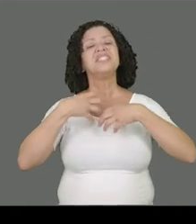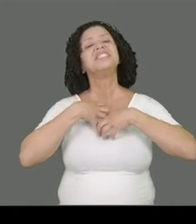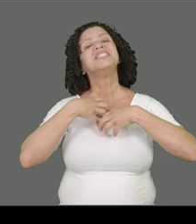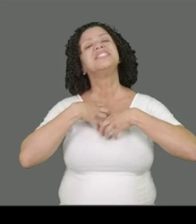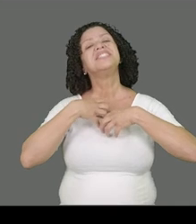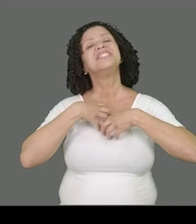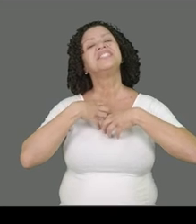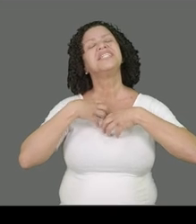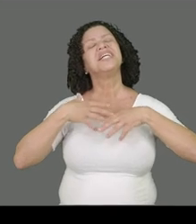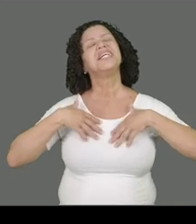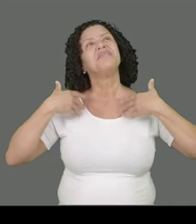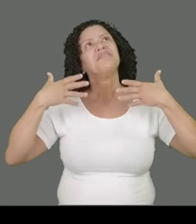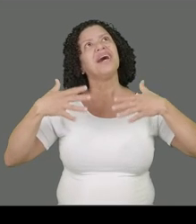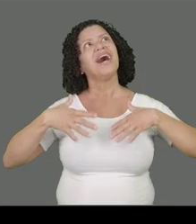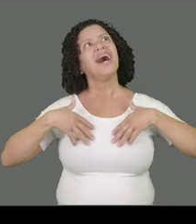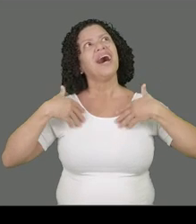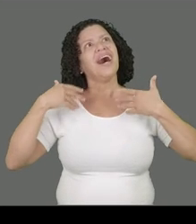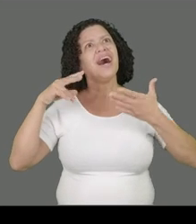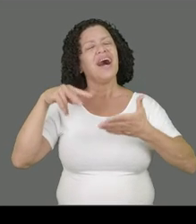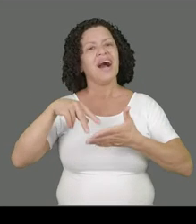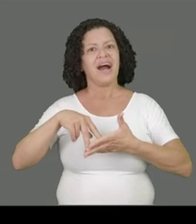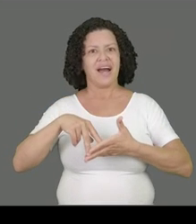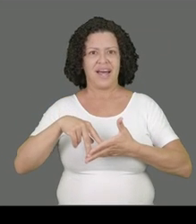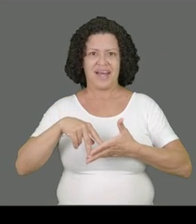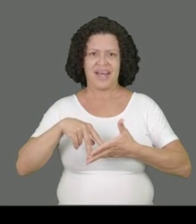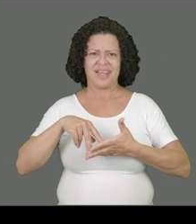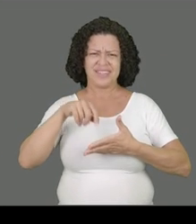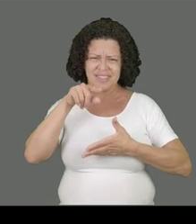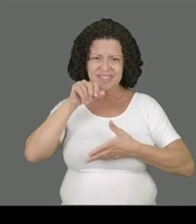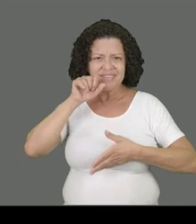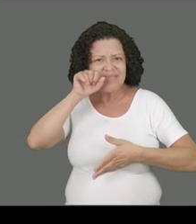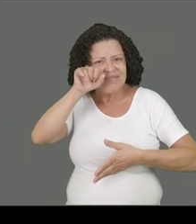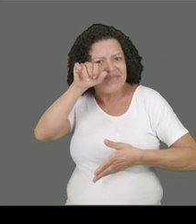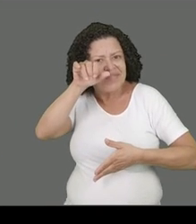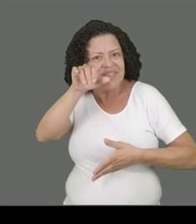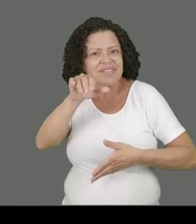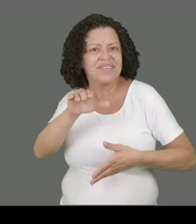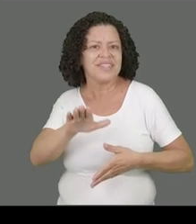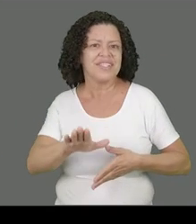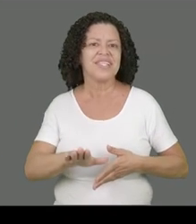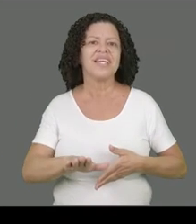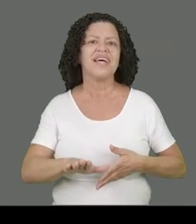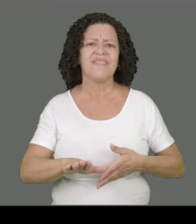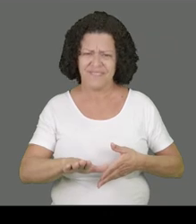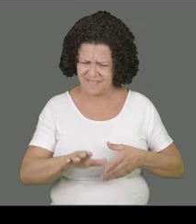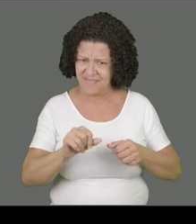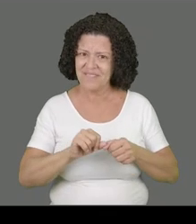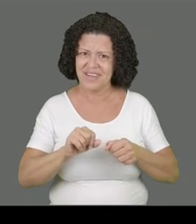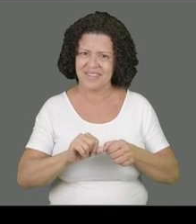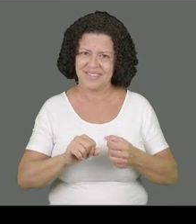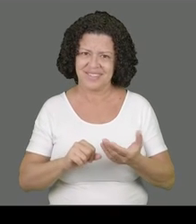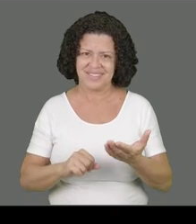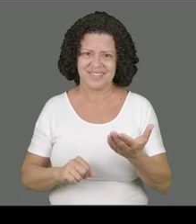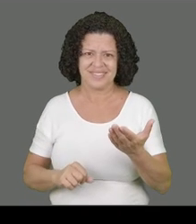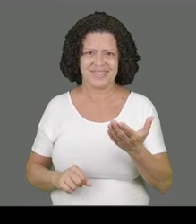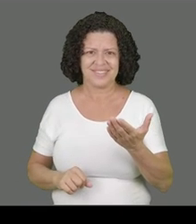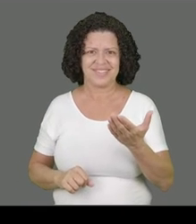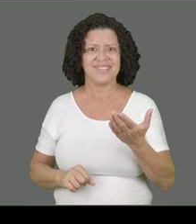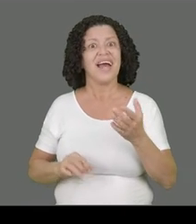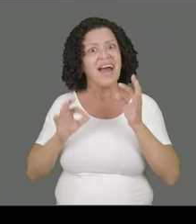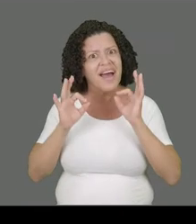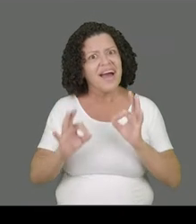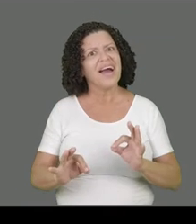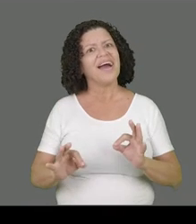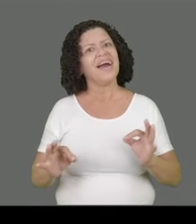melhorar, se sentir um pouco mais animado. Dê um passo de cada vez, mas dê esse